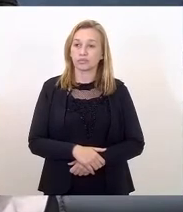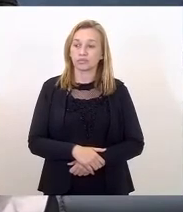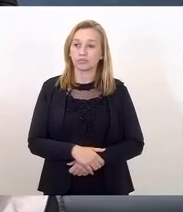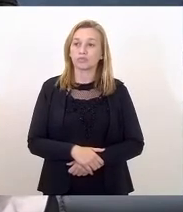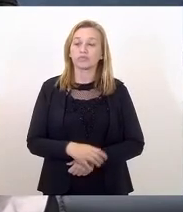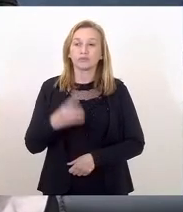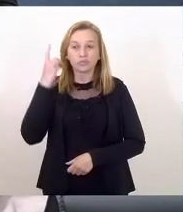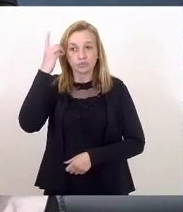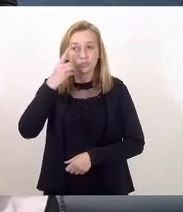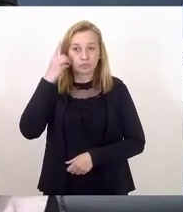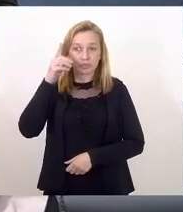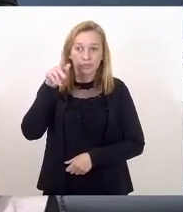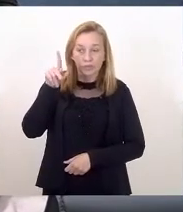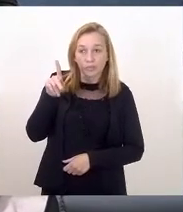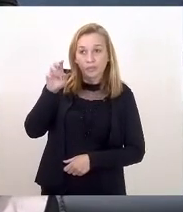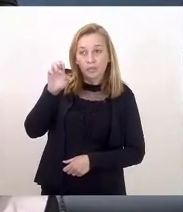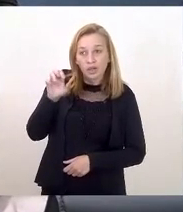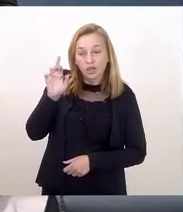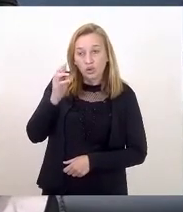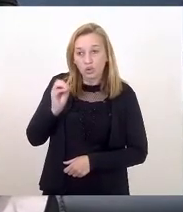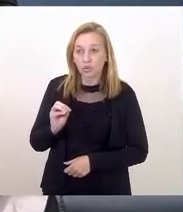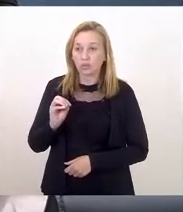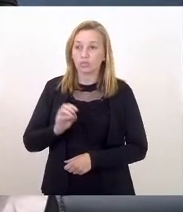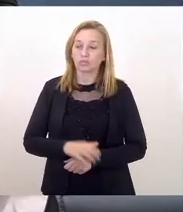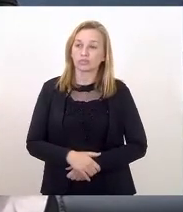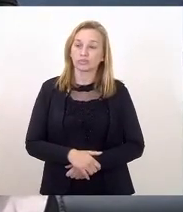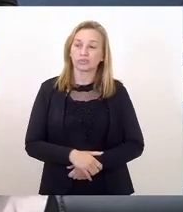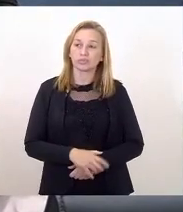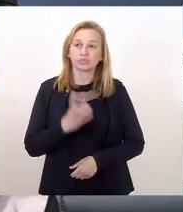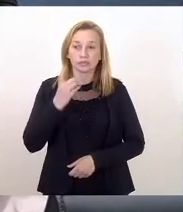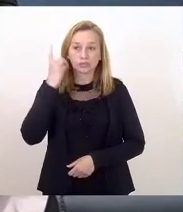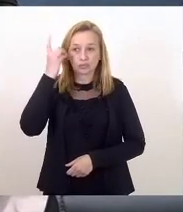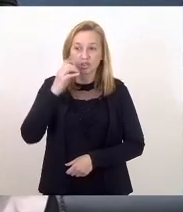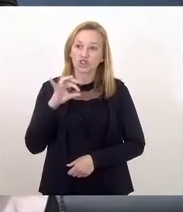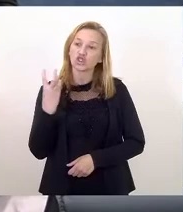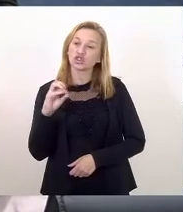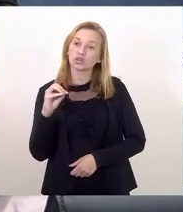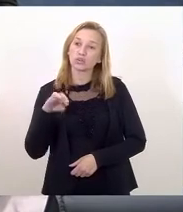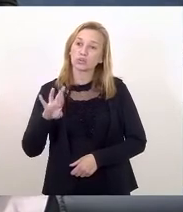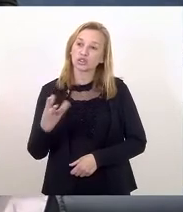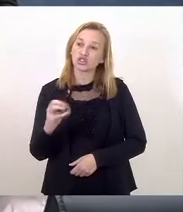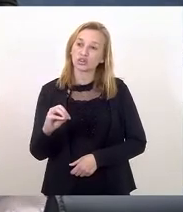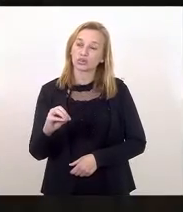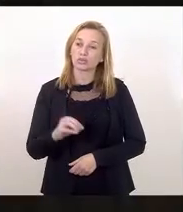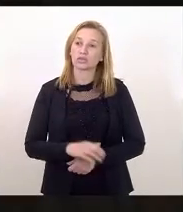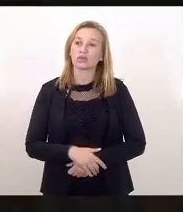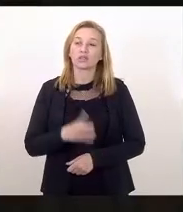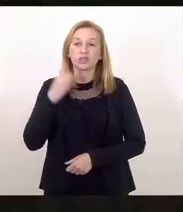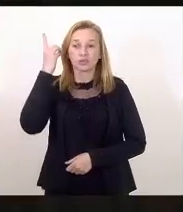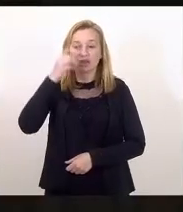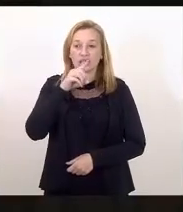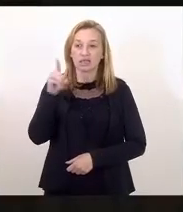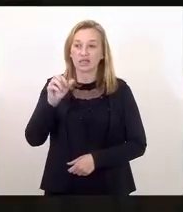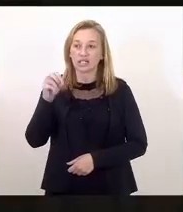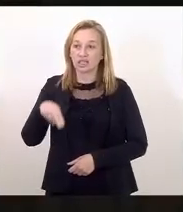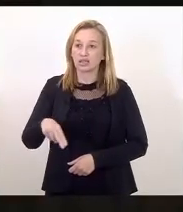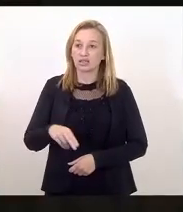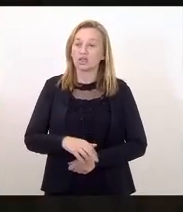Deputado Pedro Ricardo. Deputado Chico Machado. Deputado Azeidão.